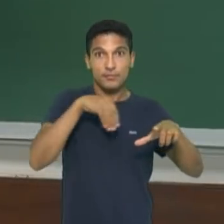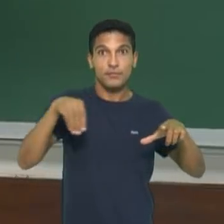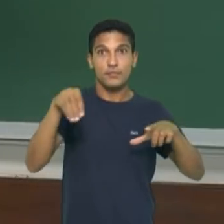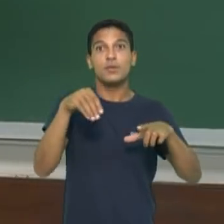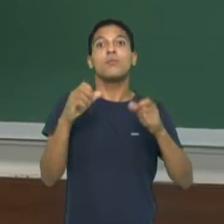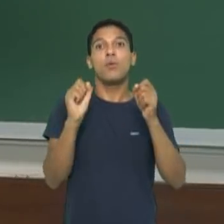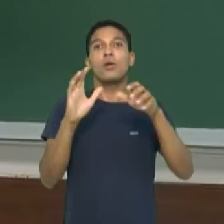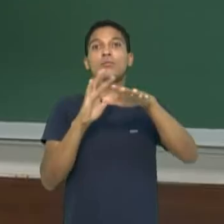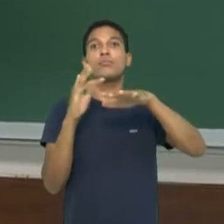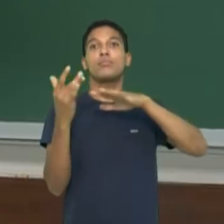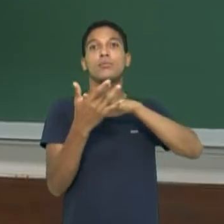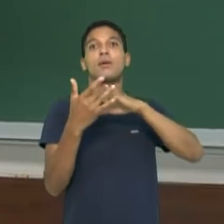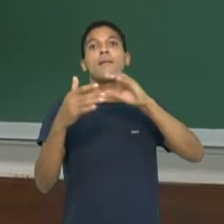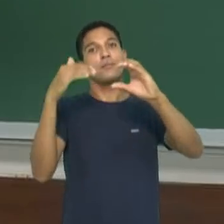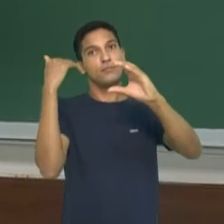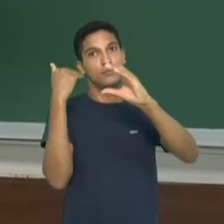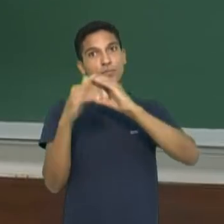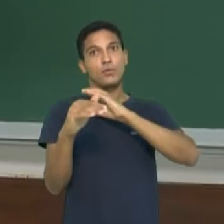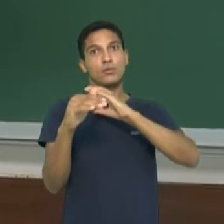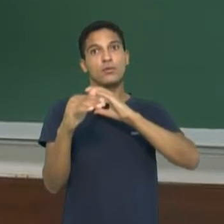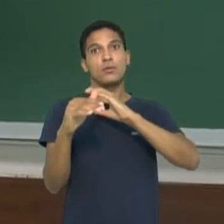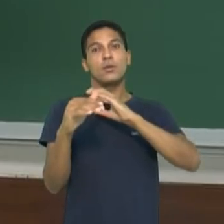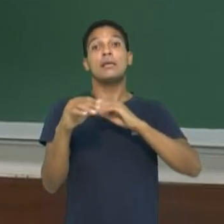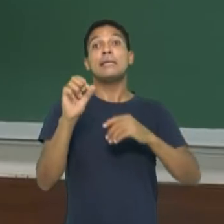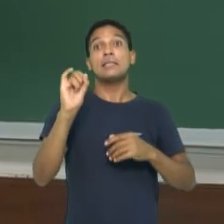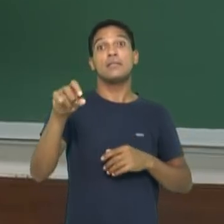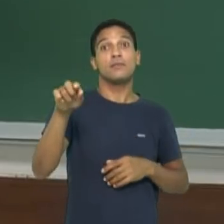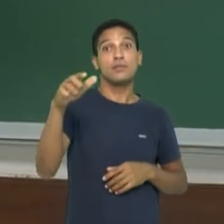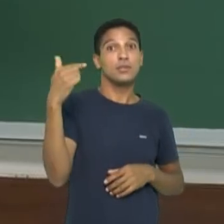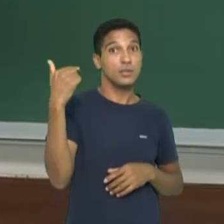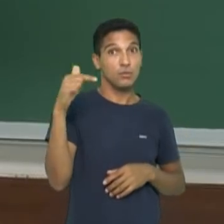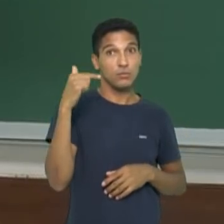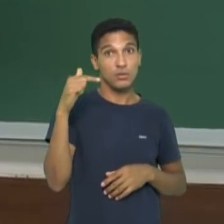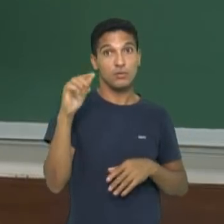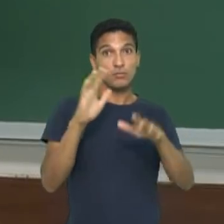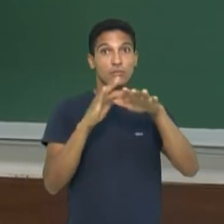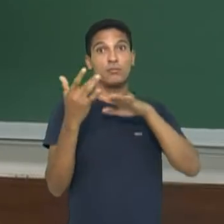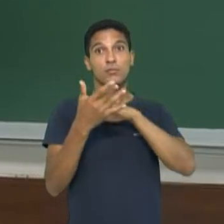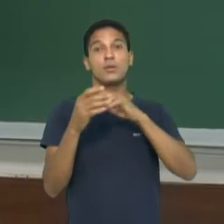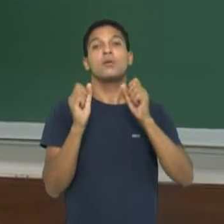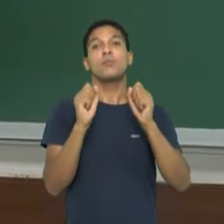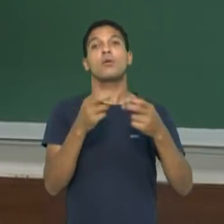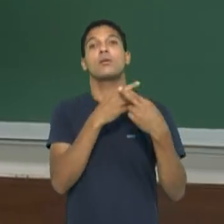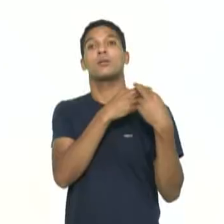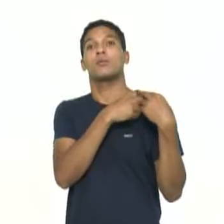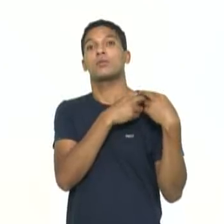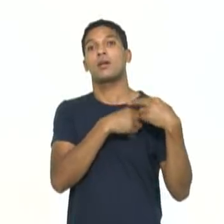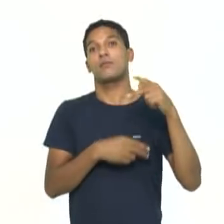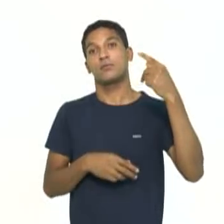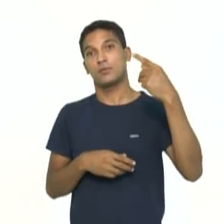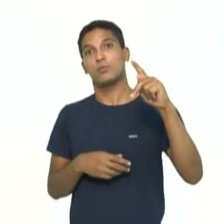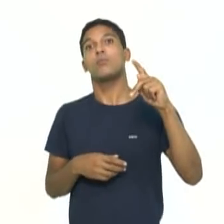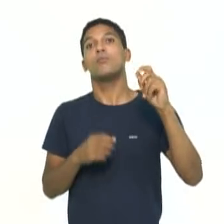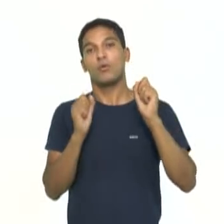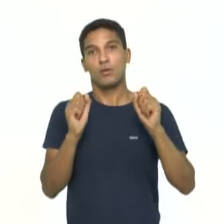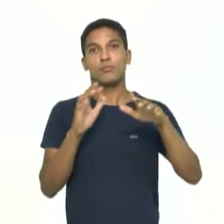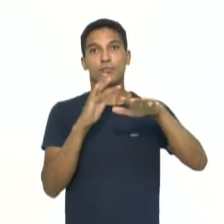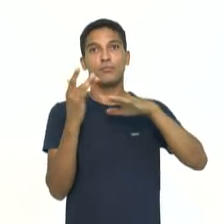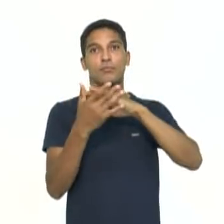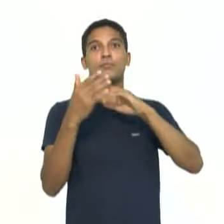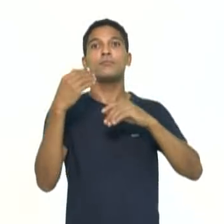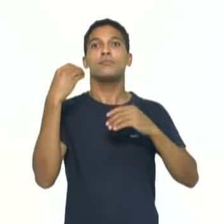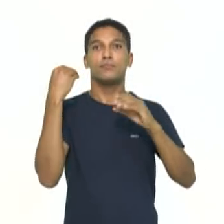redes sociais, o responsável de vocês pode colocar, tá? Então hashtag Semana do Conhecimento